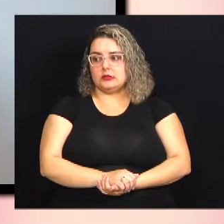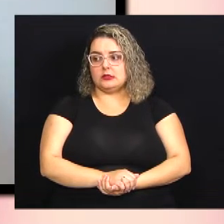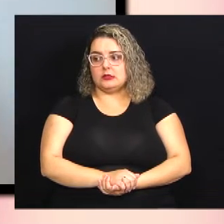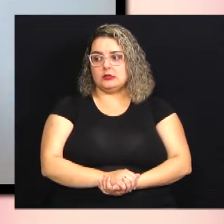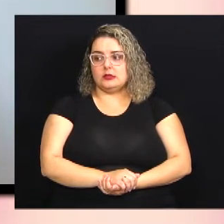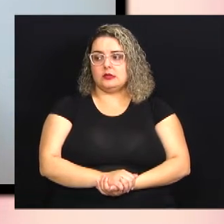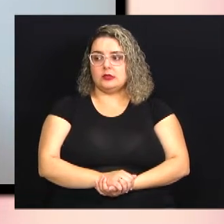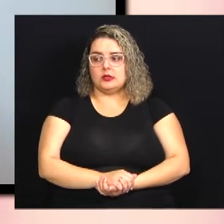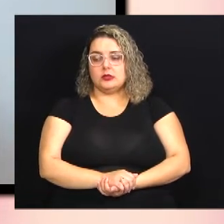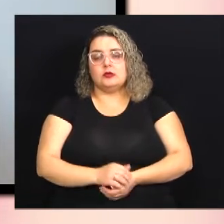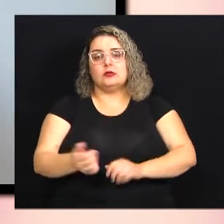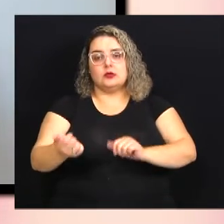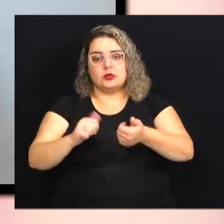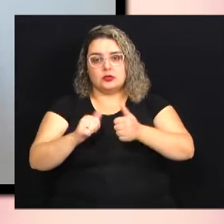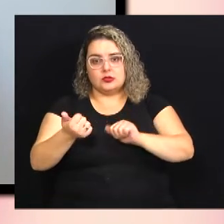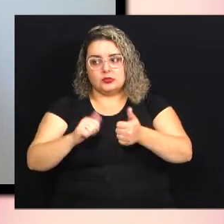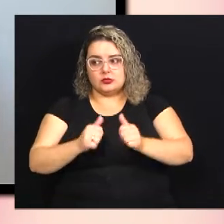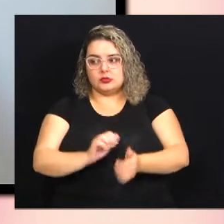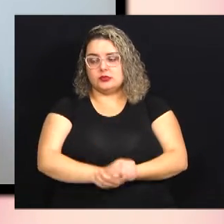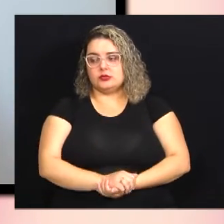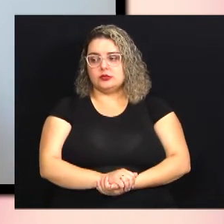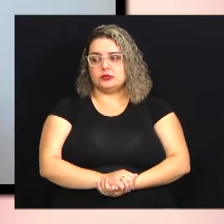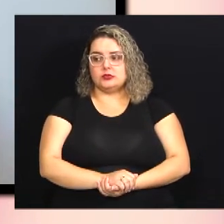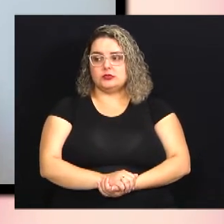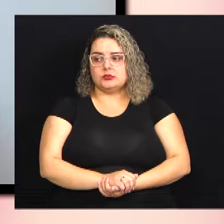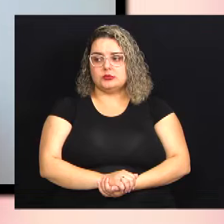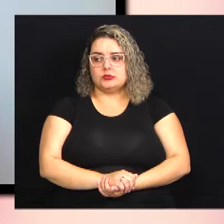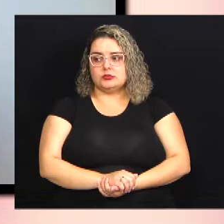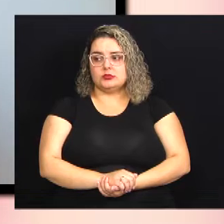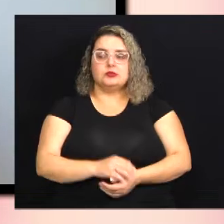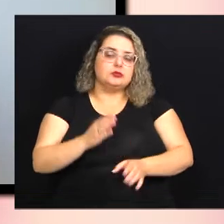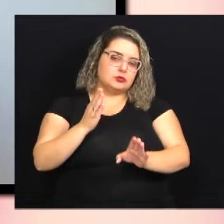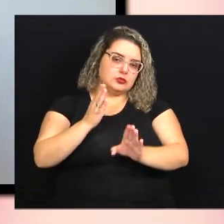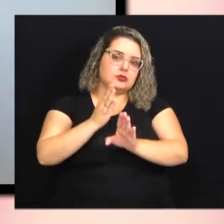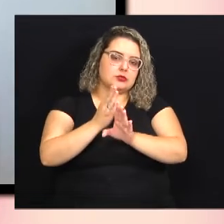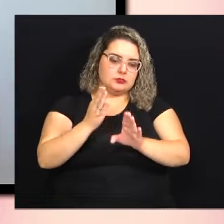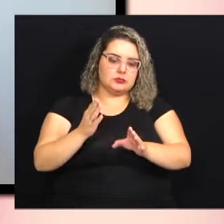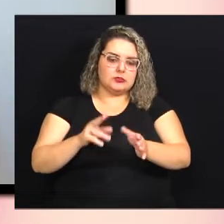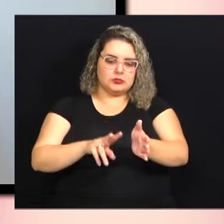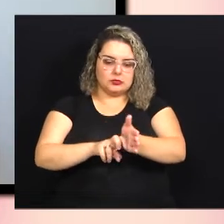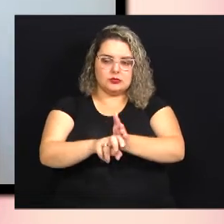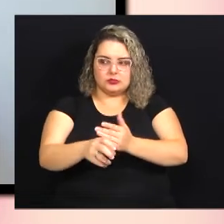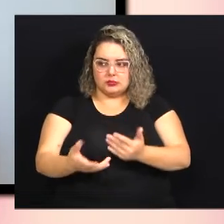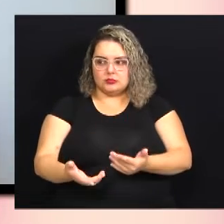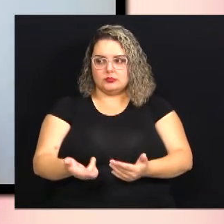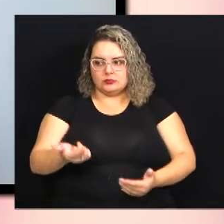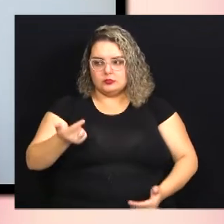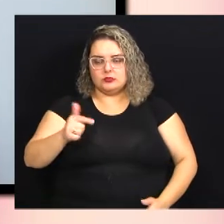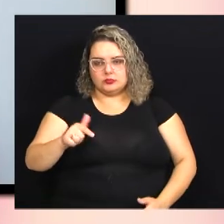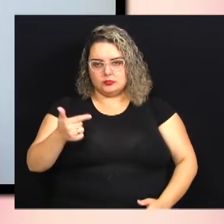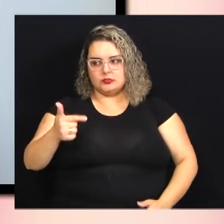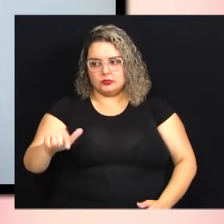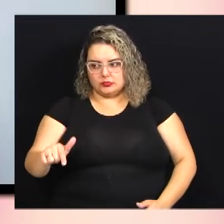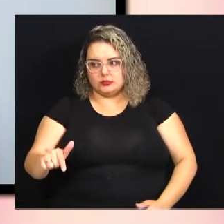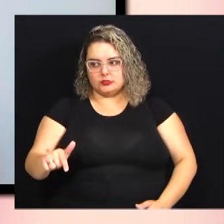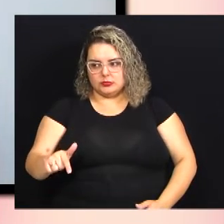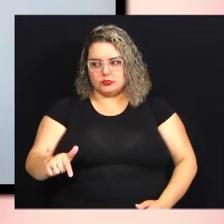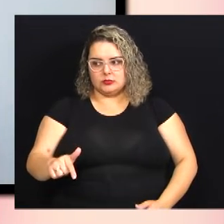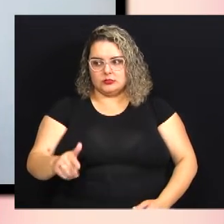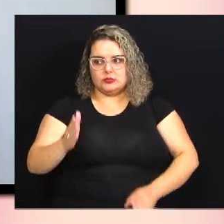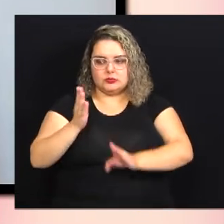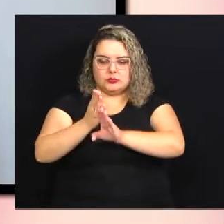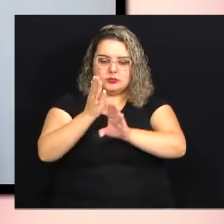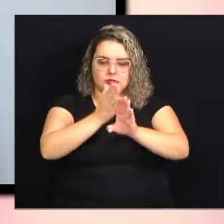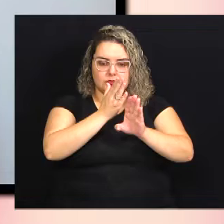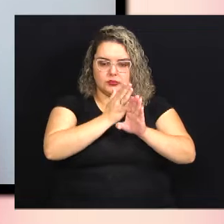casos que foram avaliados e chegamos ao diagnóstico de Alzheimer por repetição dos mesmos achados,